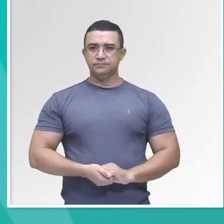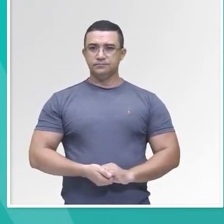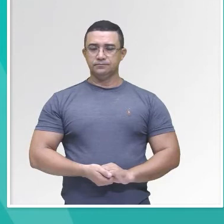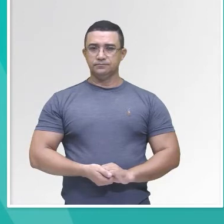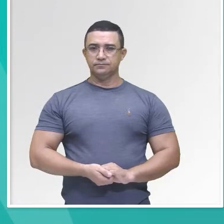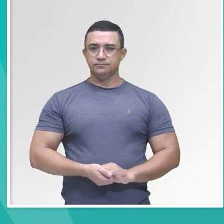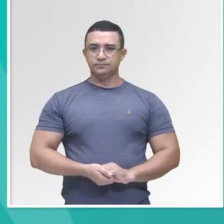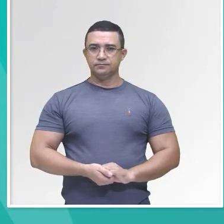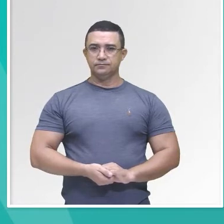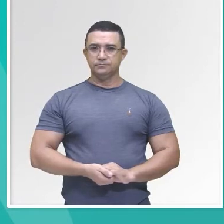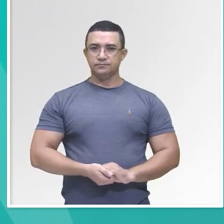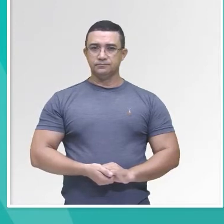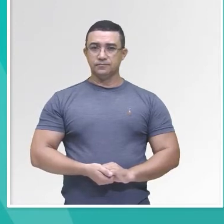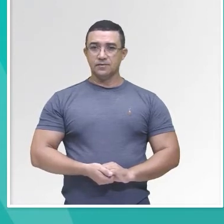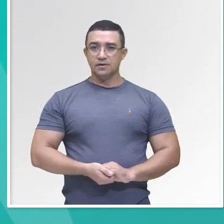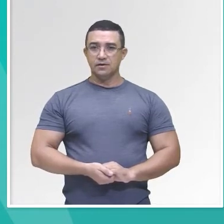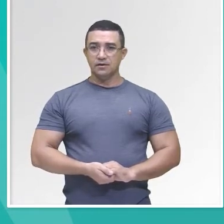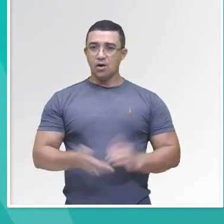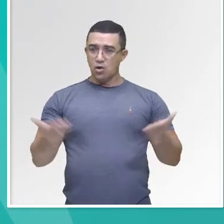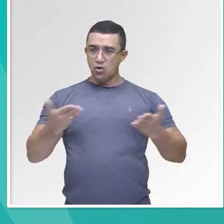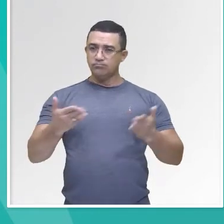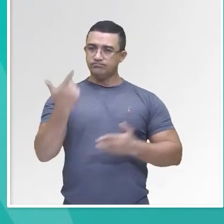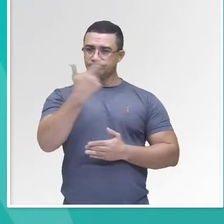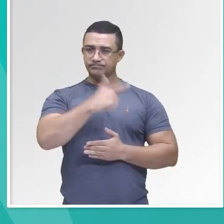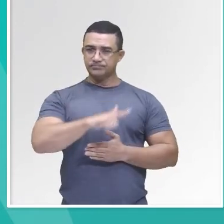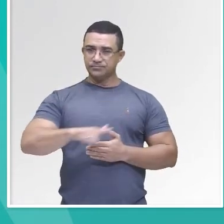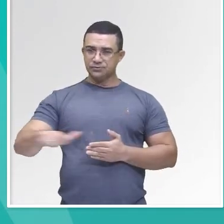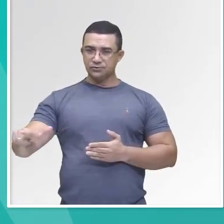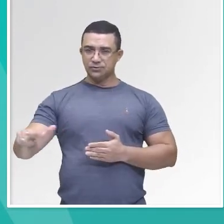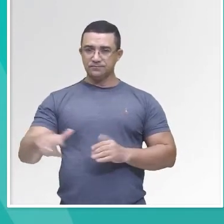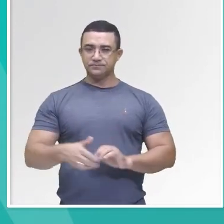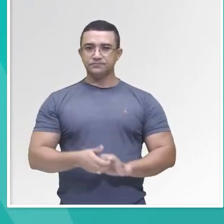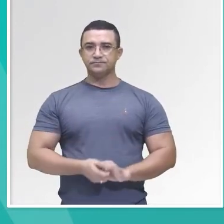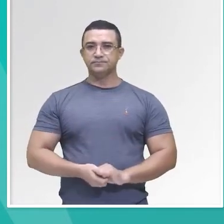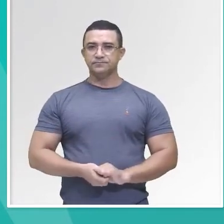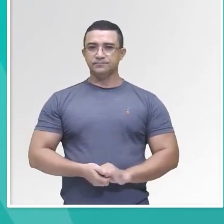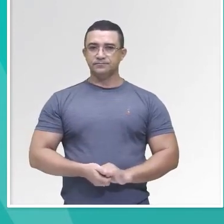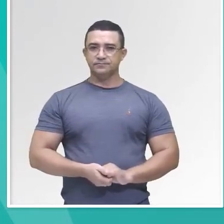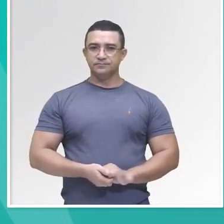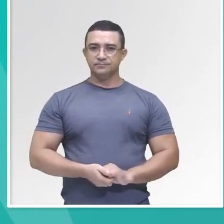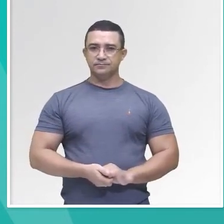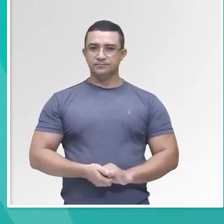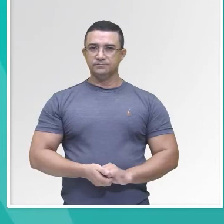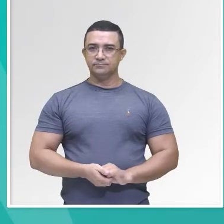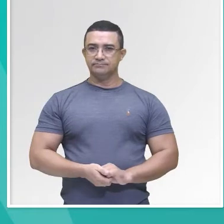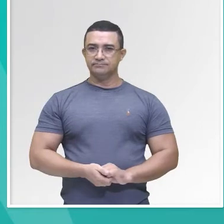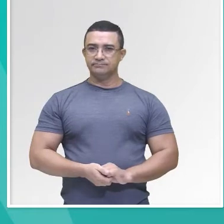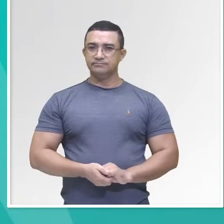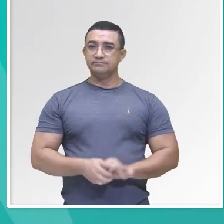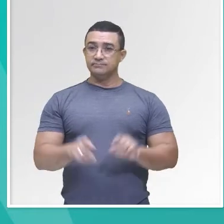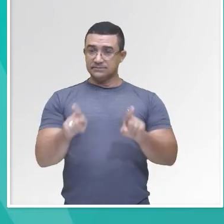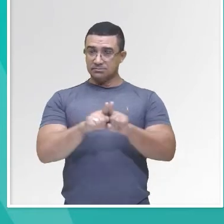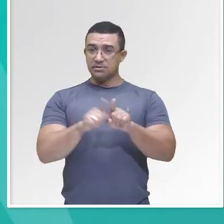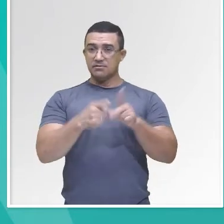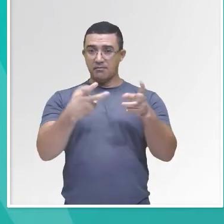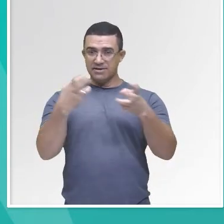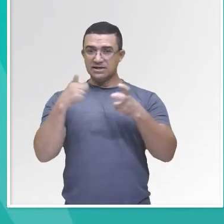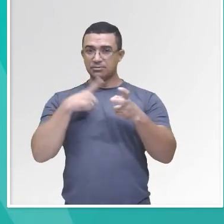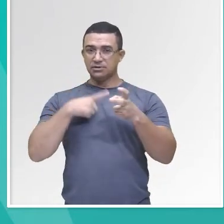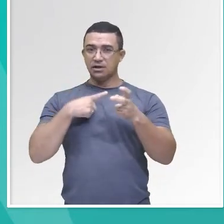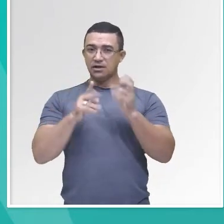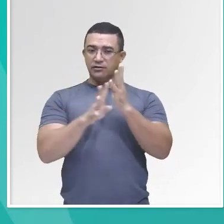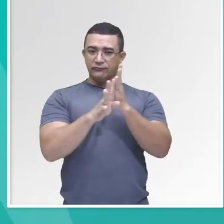Ok, vamos prosseguir. Prosseguindo, nós vamos ver a existência aí das filas,